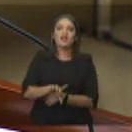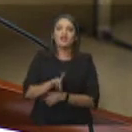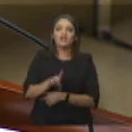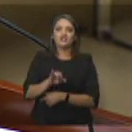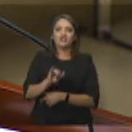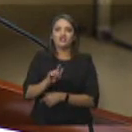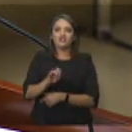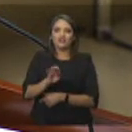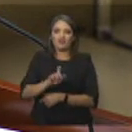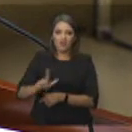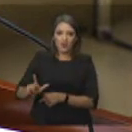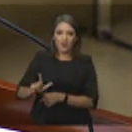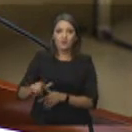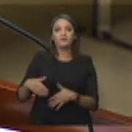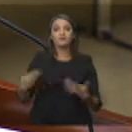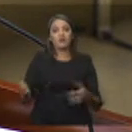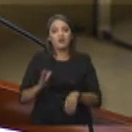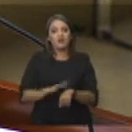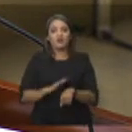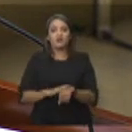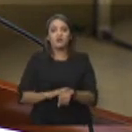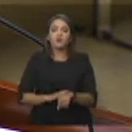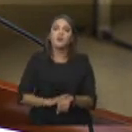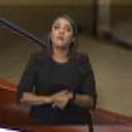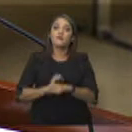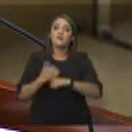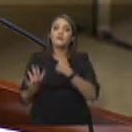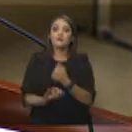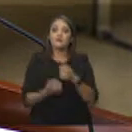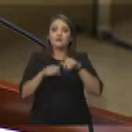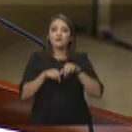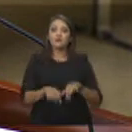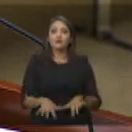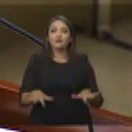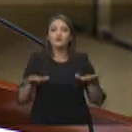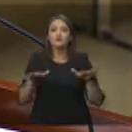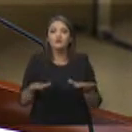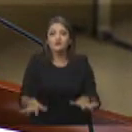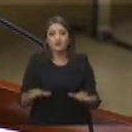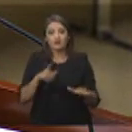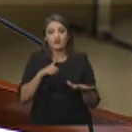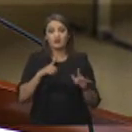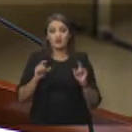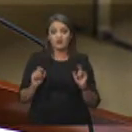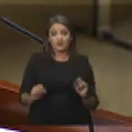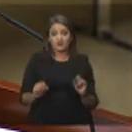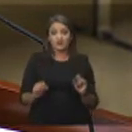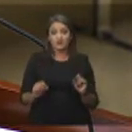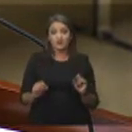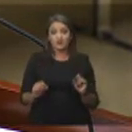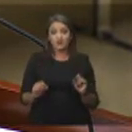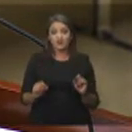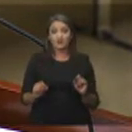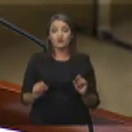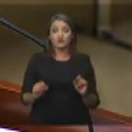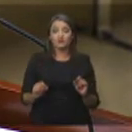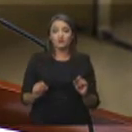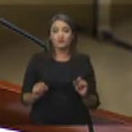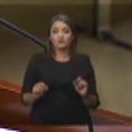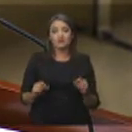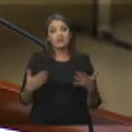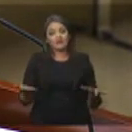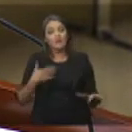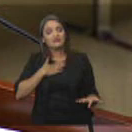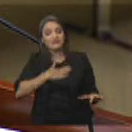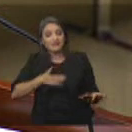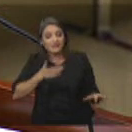durante a pandemia teve os seus trabalhos de expedição interrompidos. E tão logo, e eu tenho uma grata satisfação de dizer